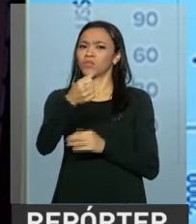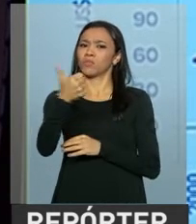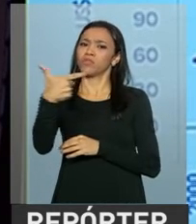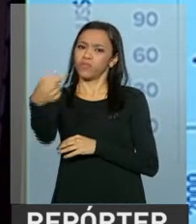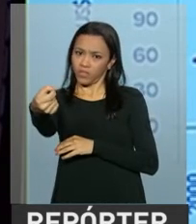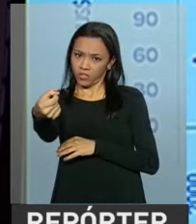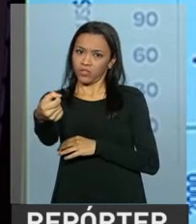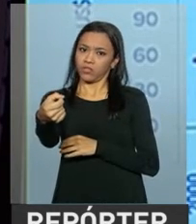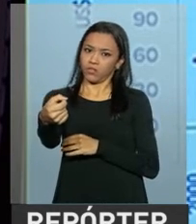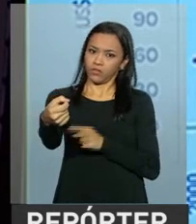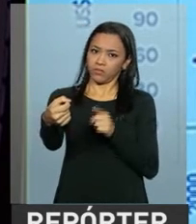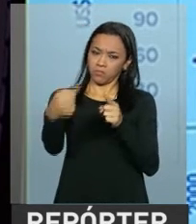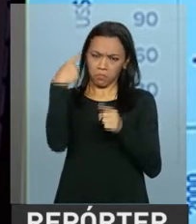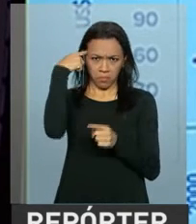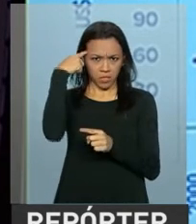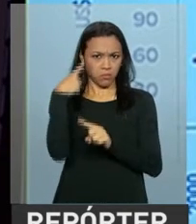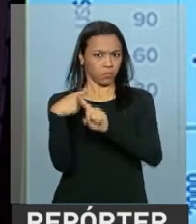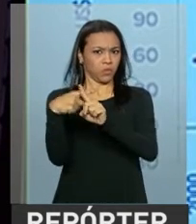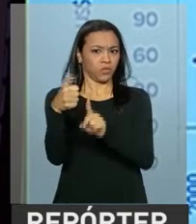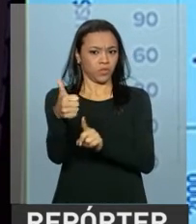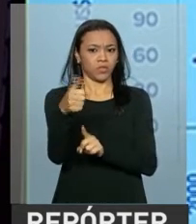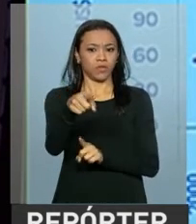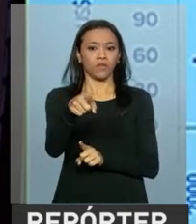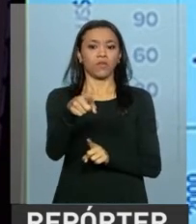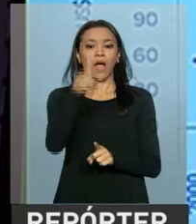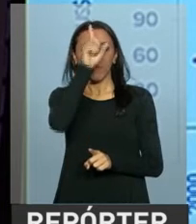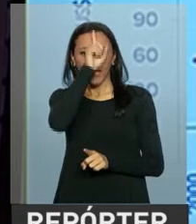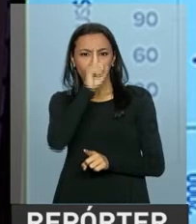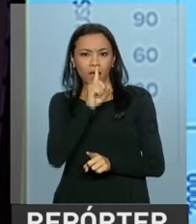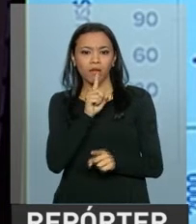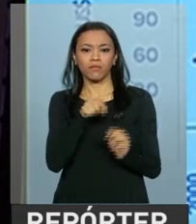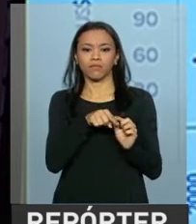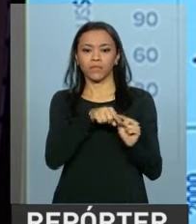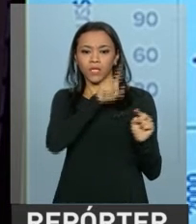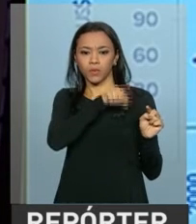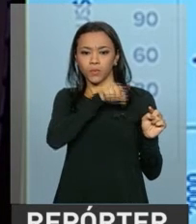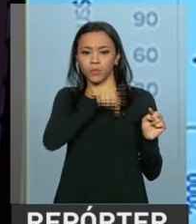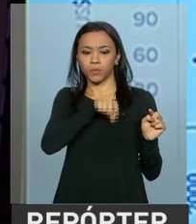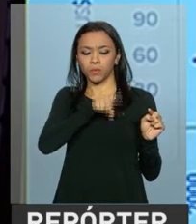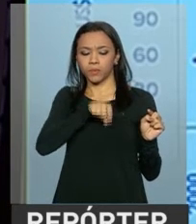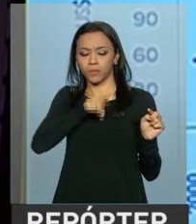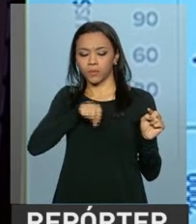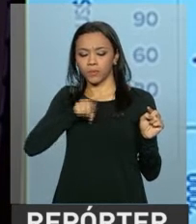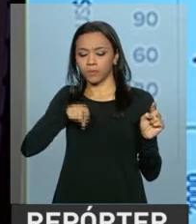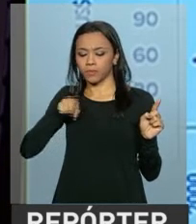expressiva. Aquelas colunas amarelas ali mostram o resultado realmente